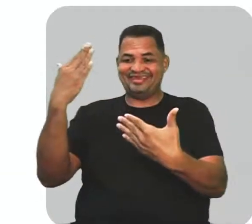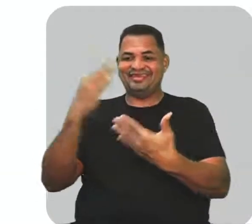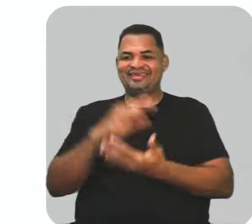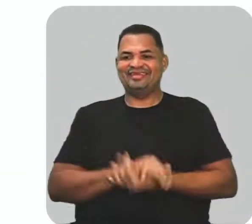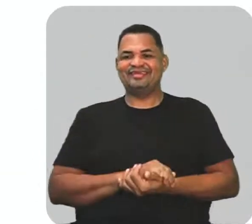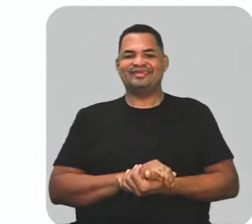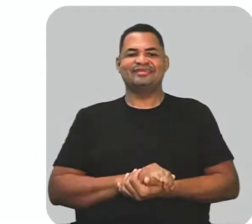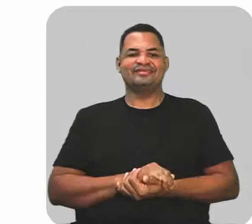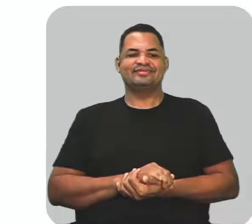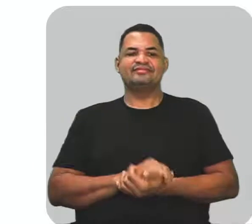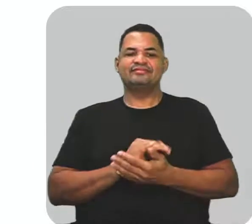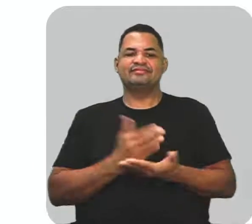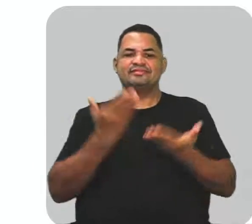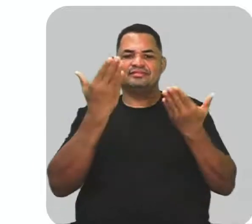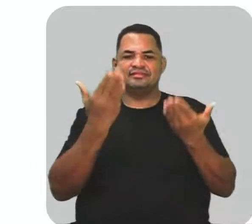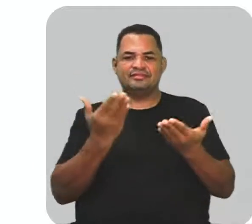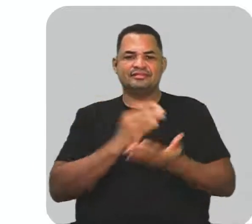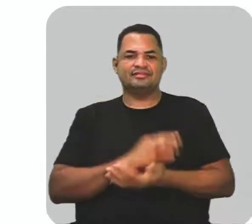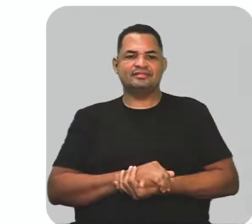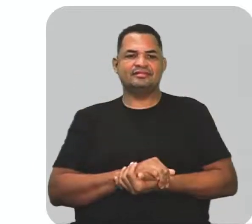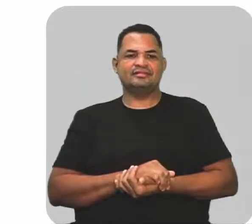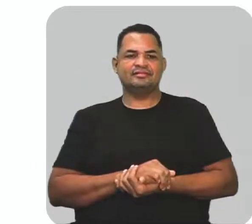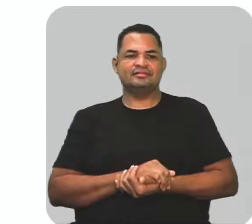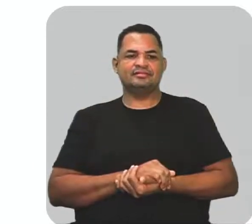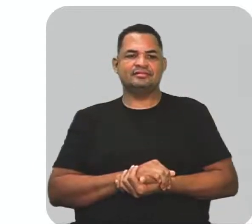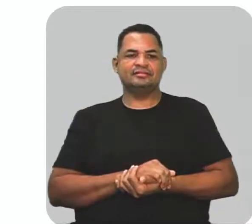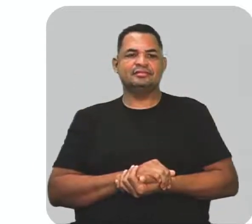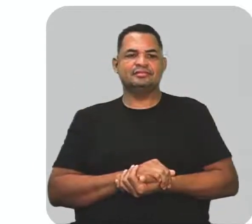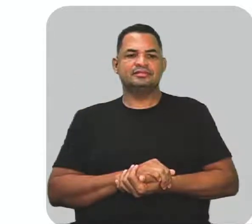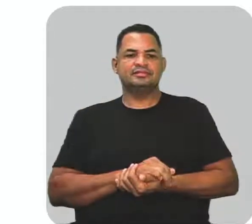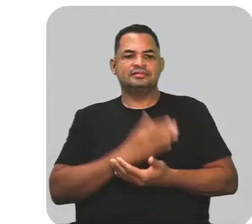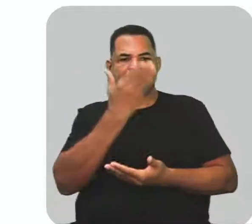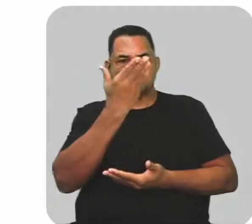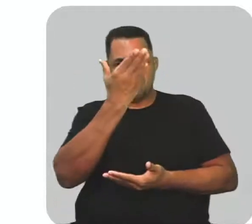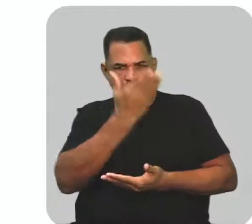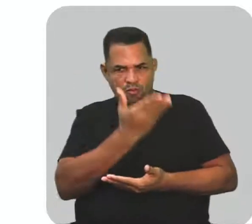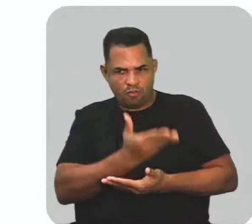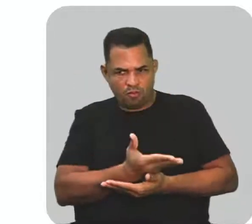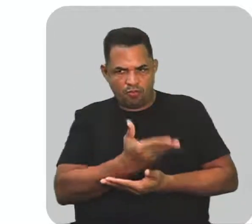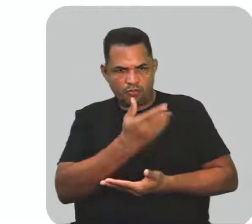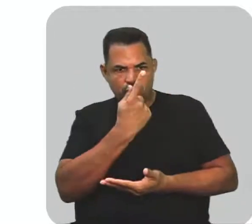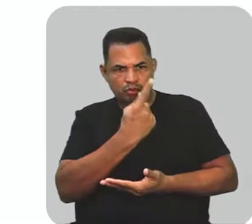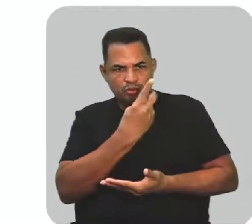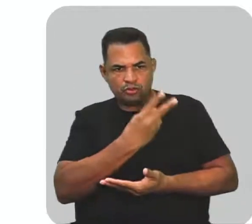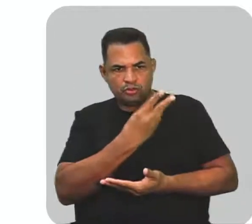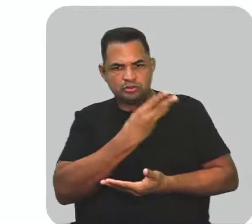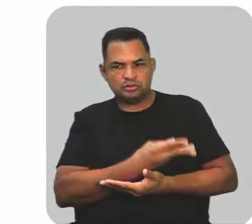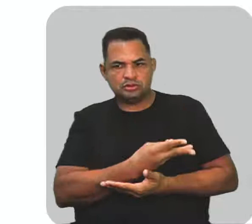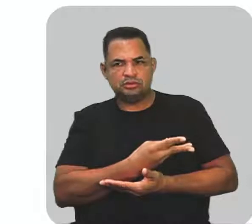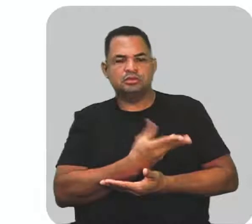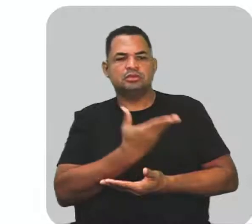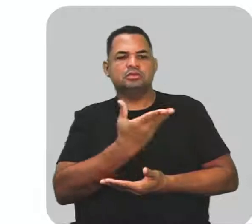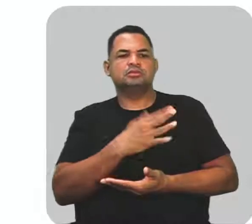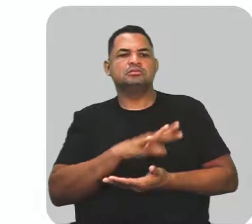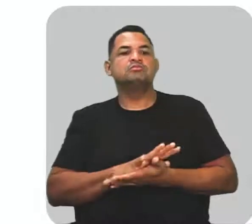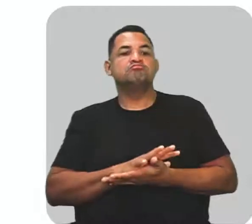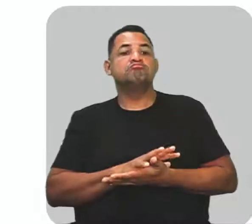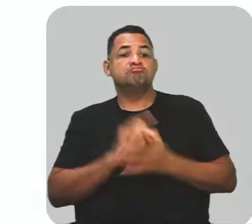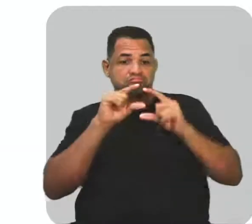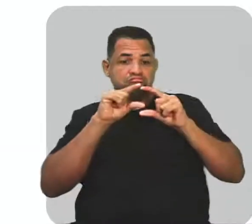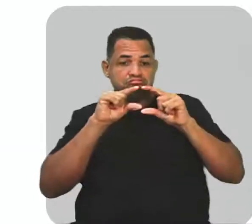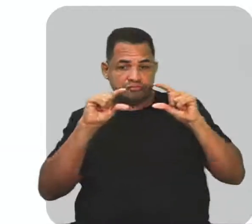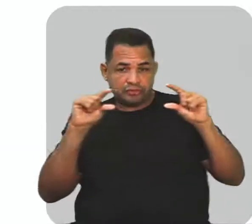tá? Então, preste atenção. Foi quase que proposital, né? Então, os enunciados 1, 2 e 3